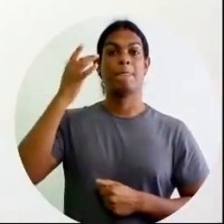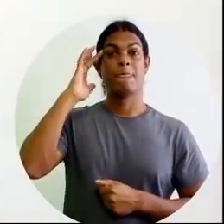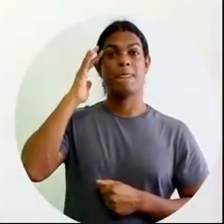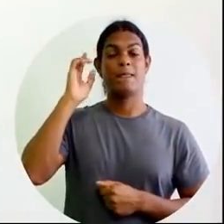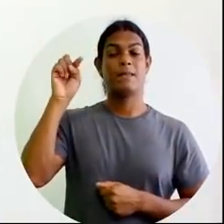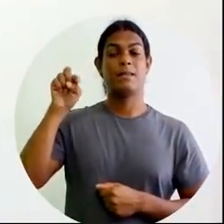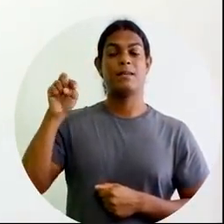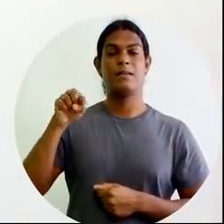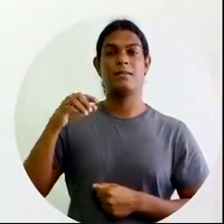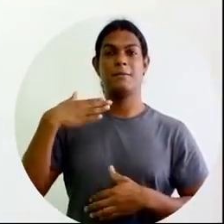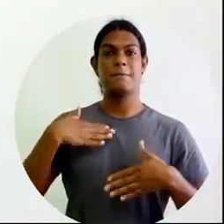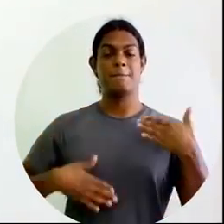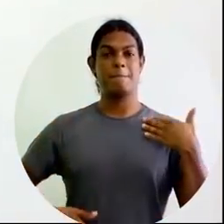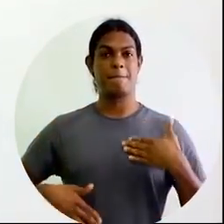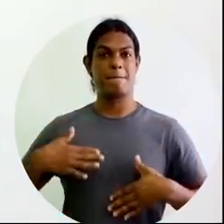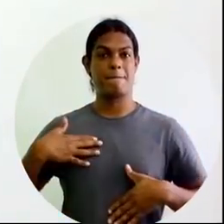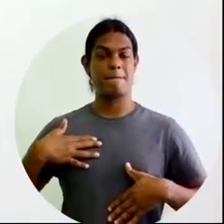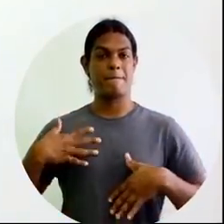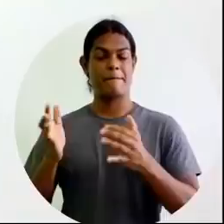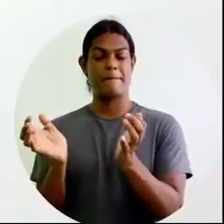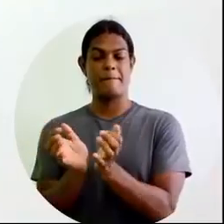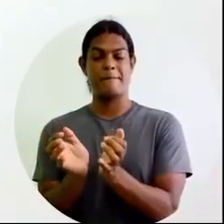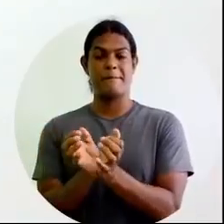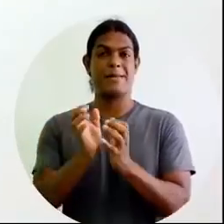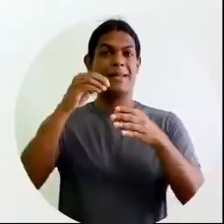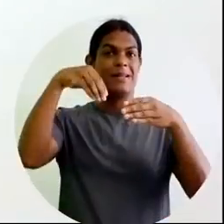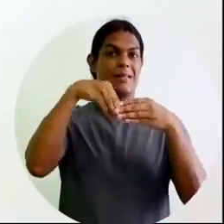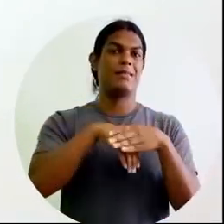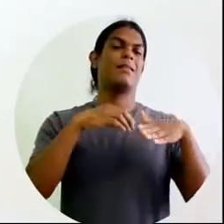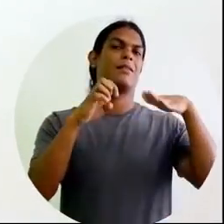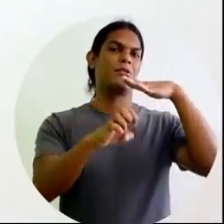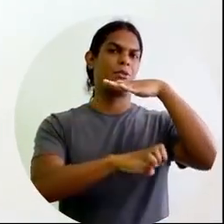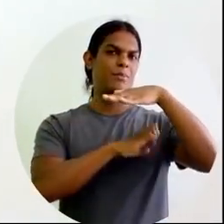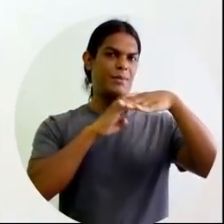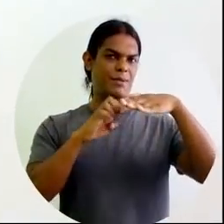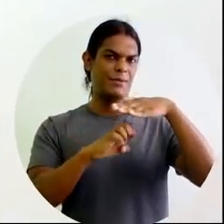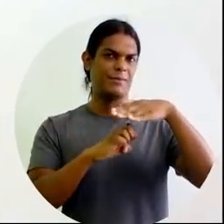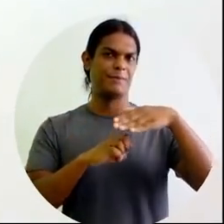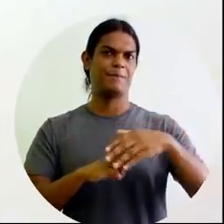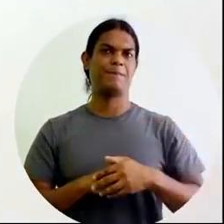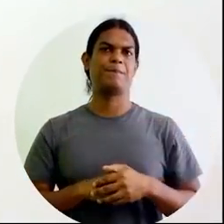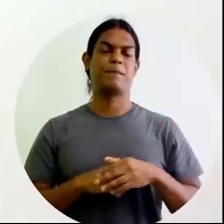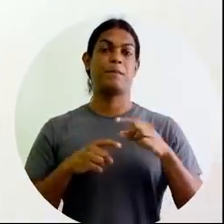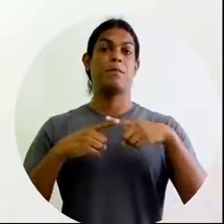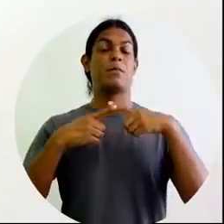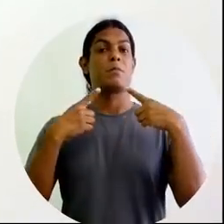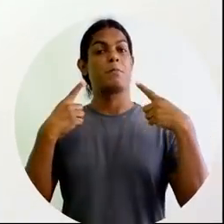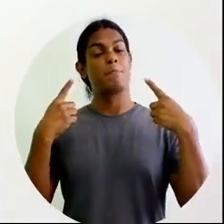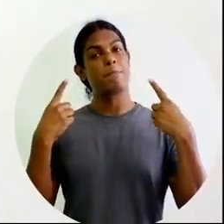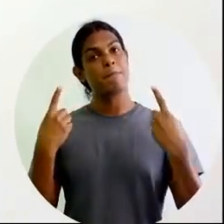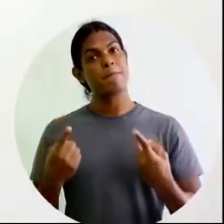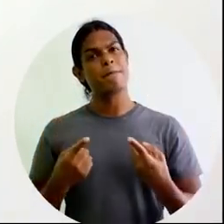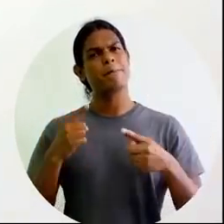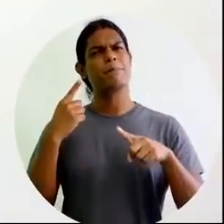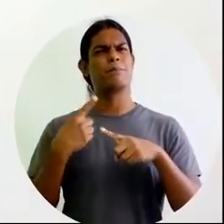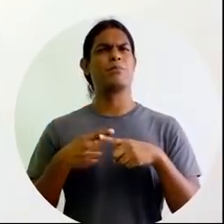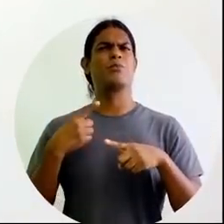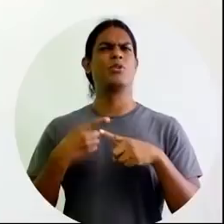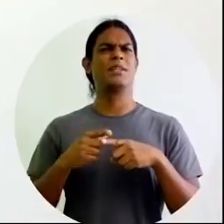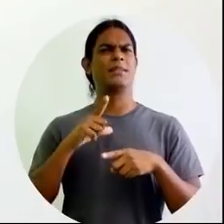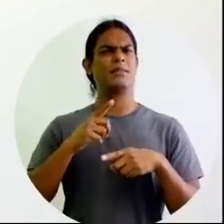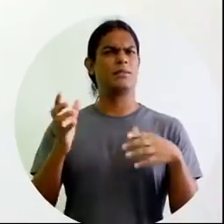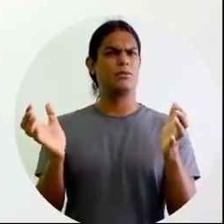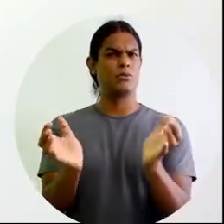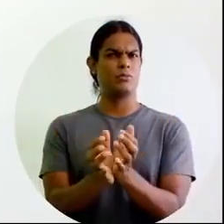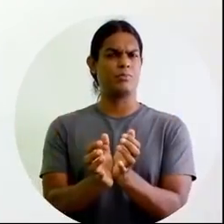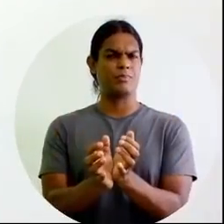esse comportamento de grupo dentro de uma organização. Mas por que